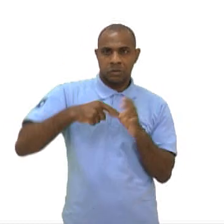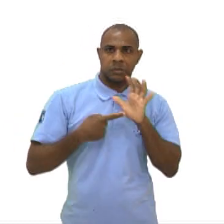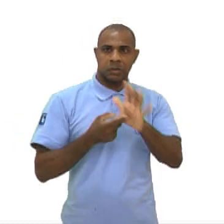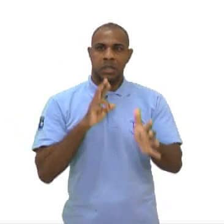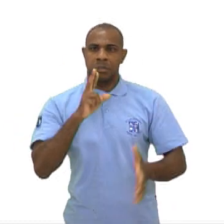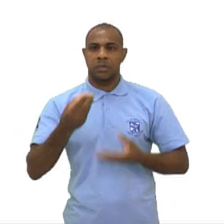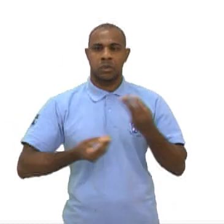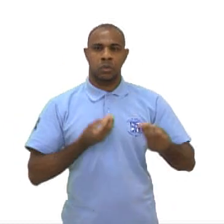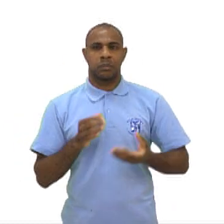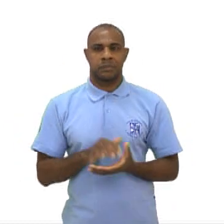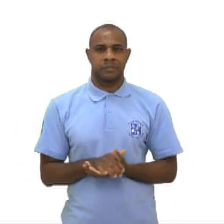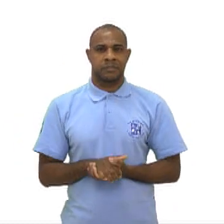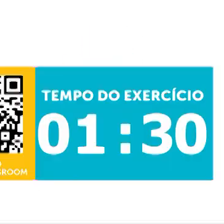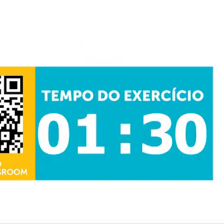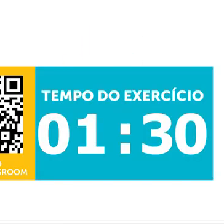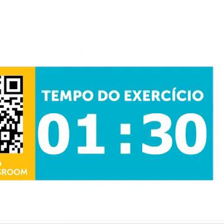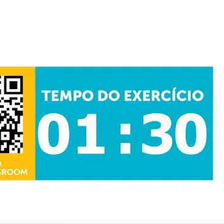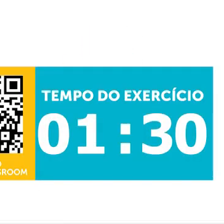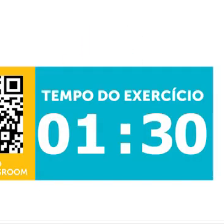gente?